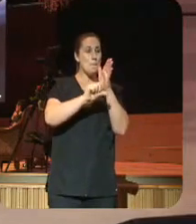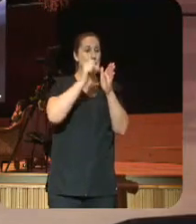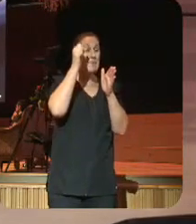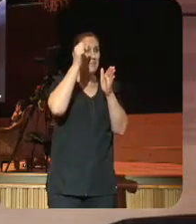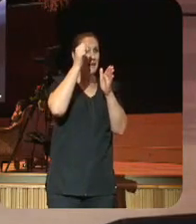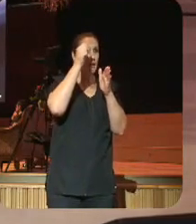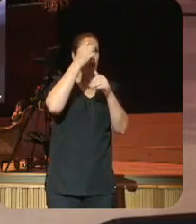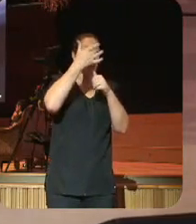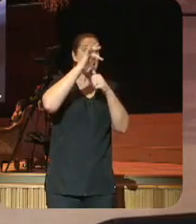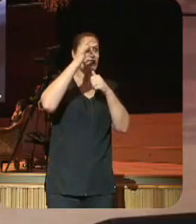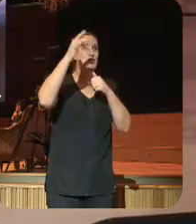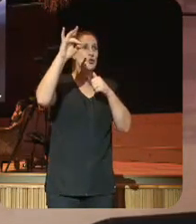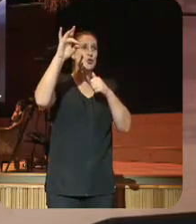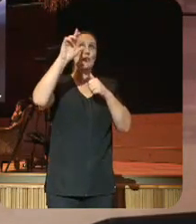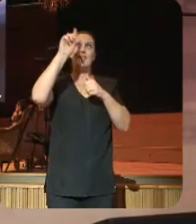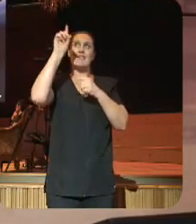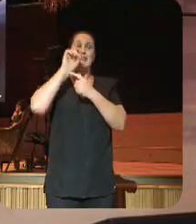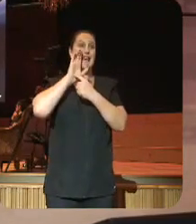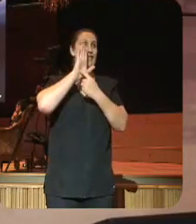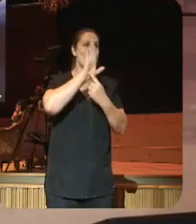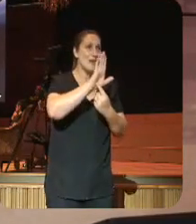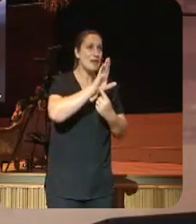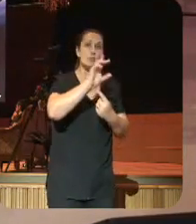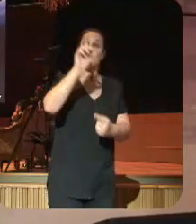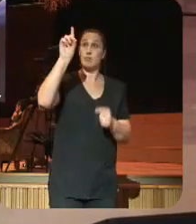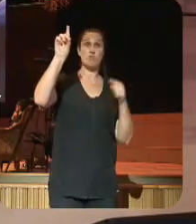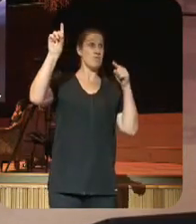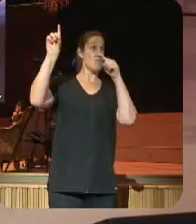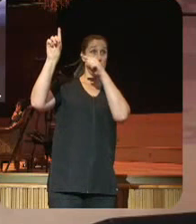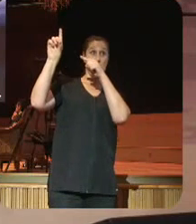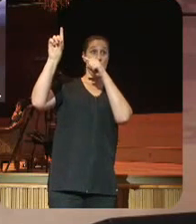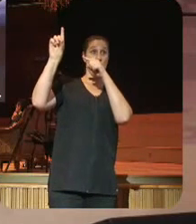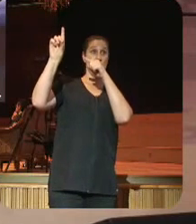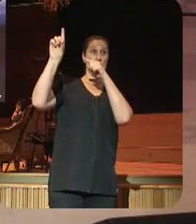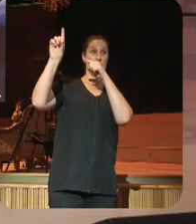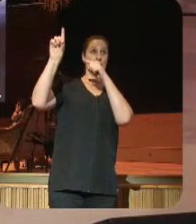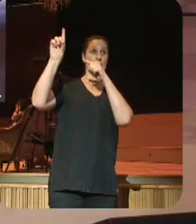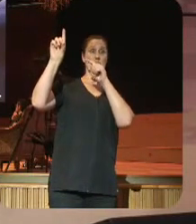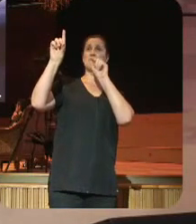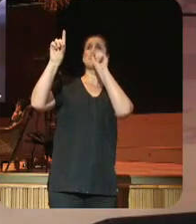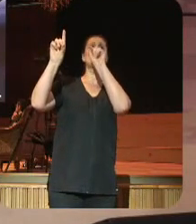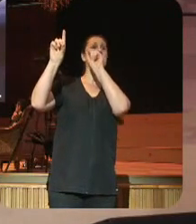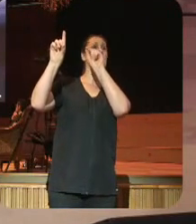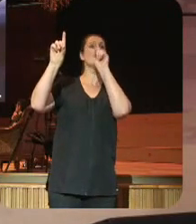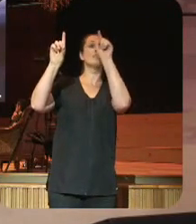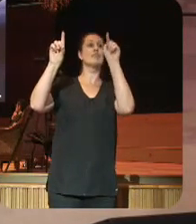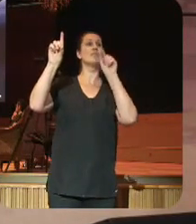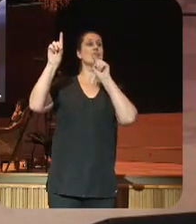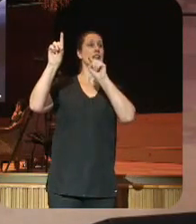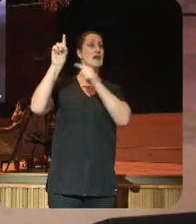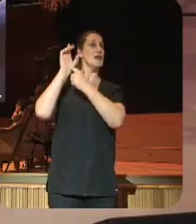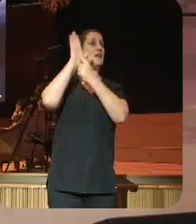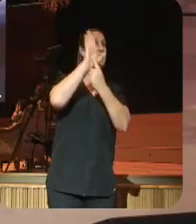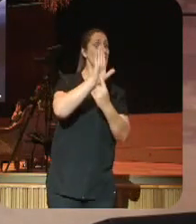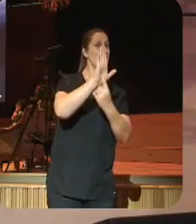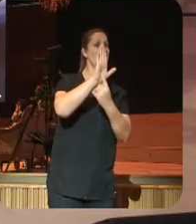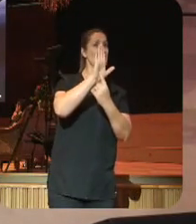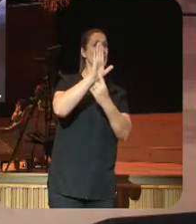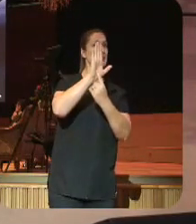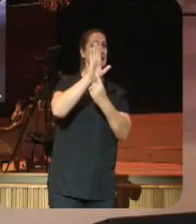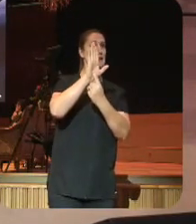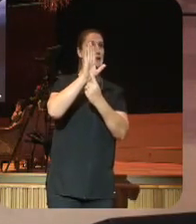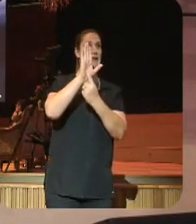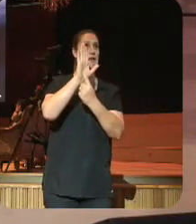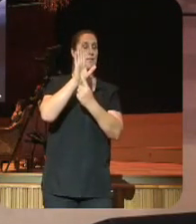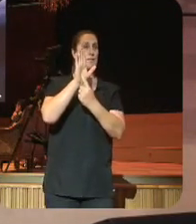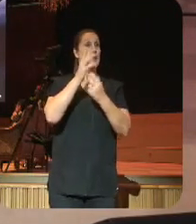ser revelado é Deus, quem Ele é. Há algumas coisas que nós conseguimos perceber